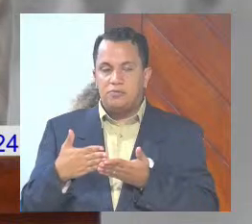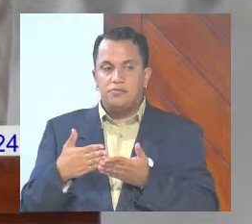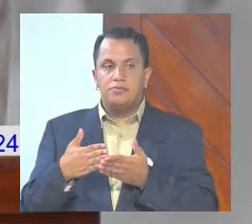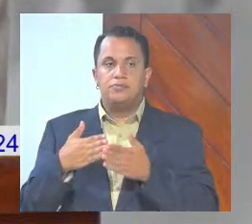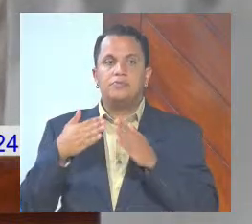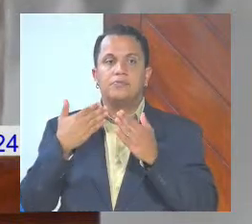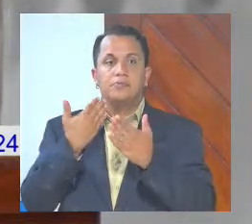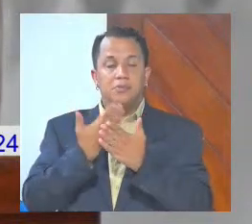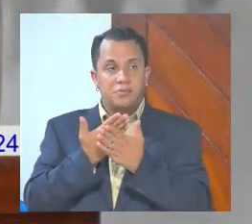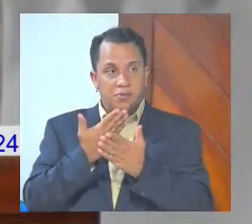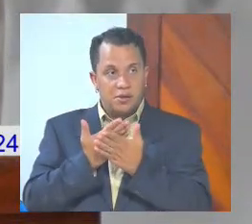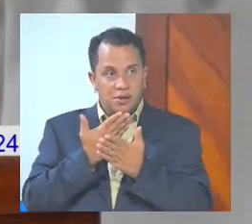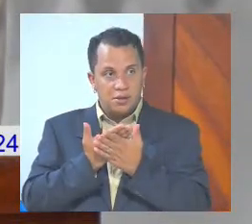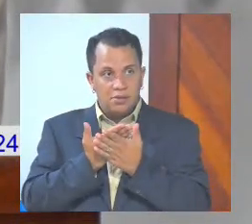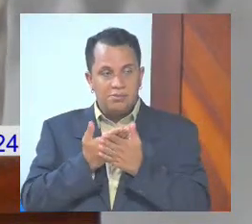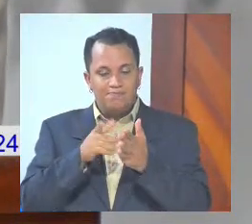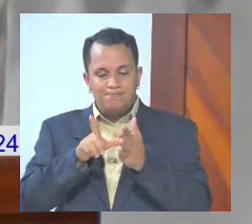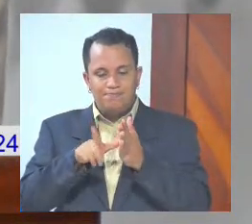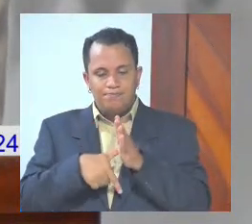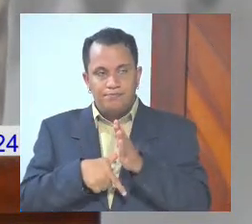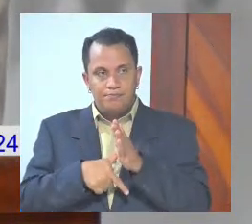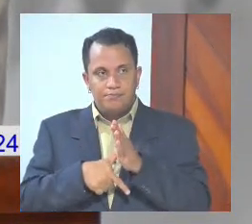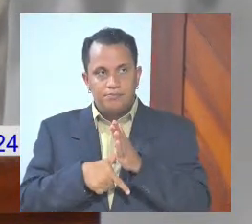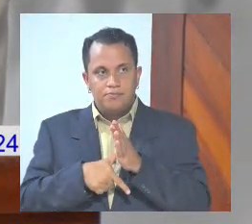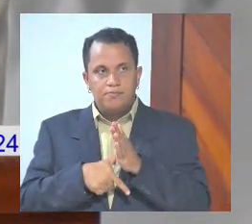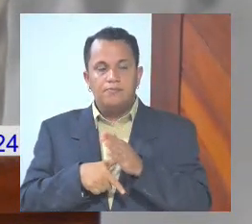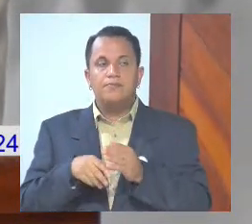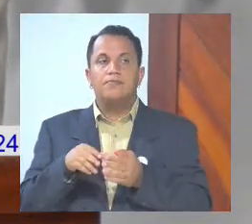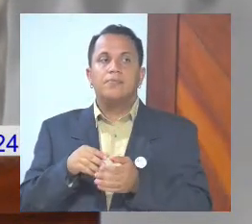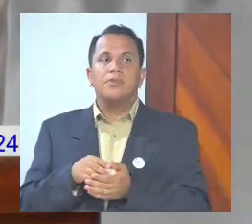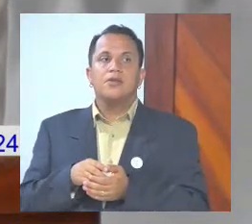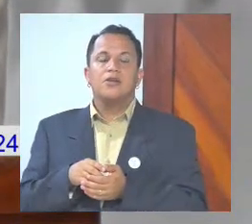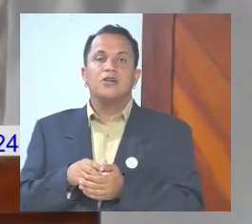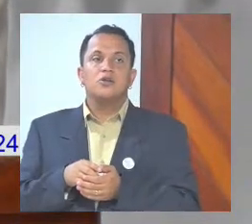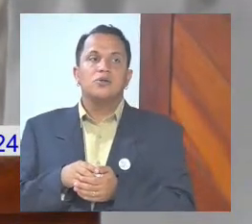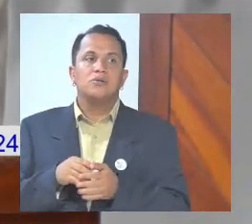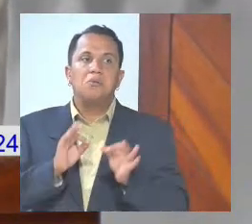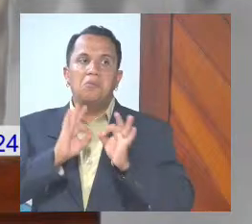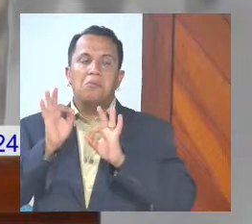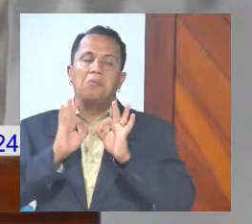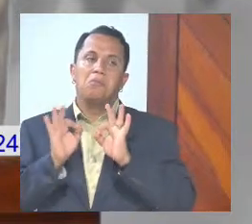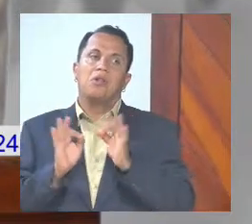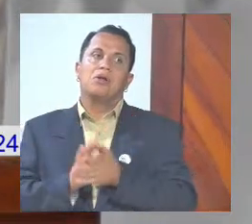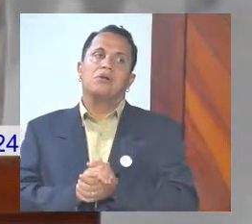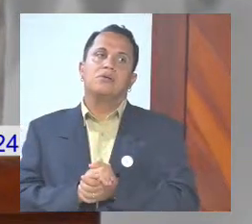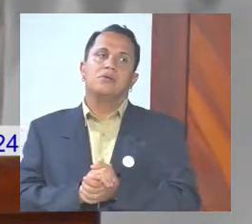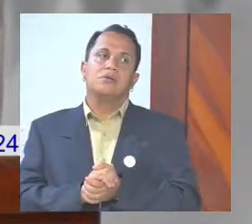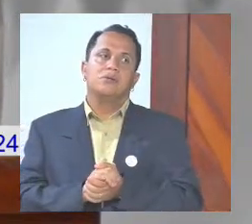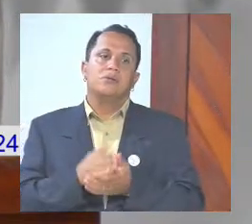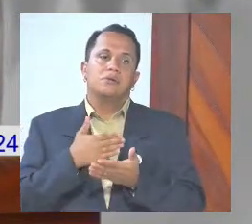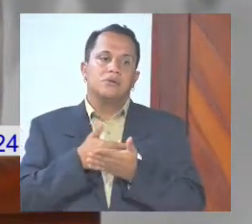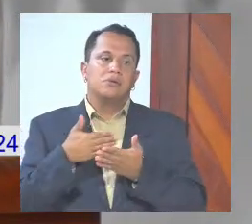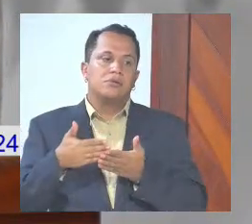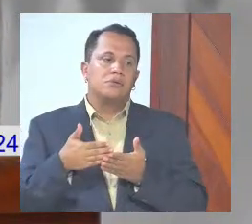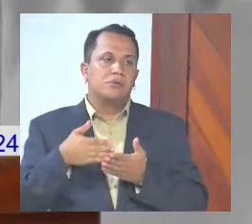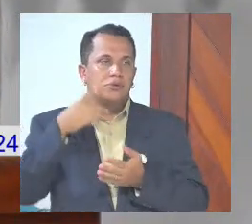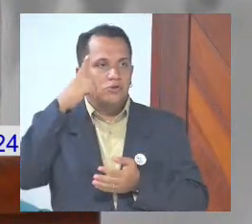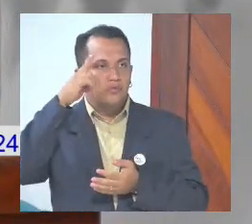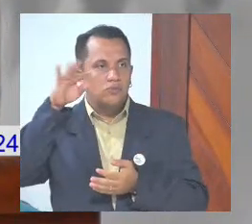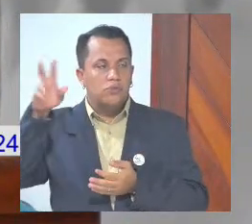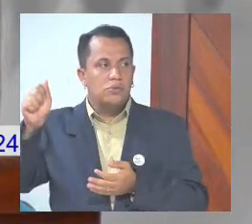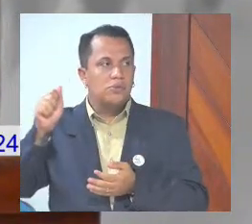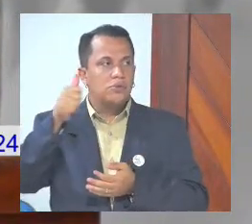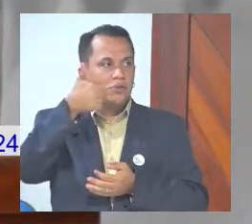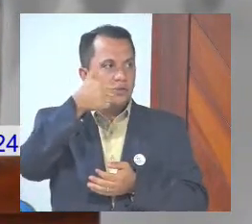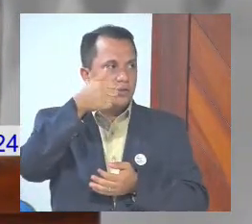aulas, que não estava programado nem planejado para iniciar no dia 18